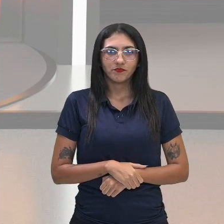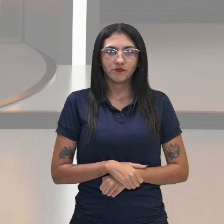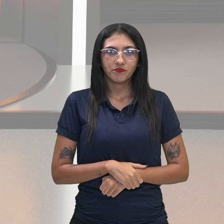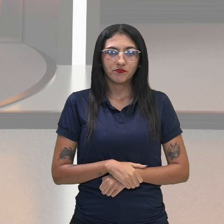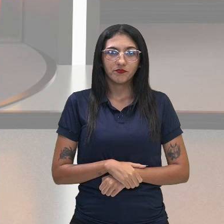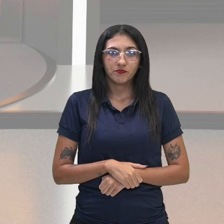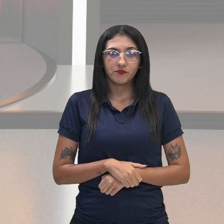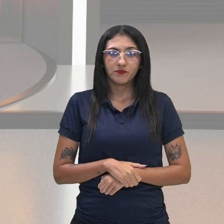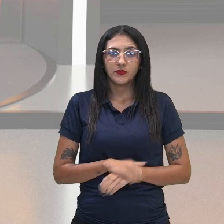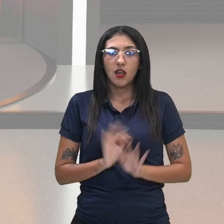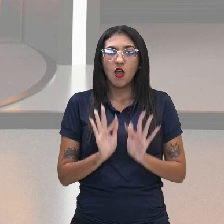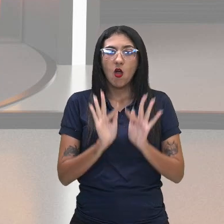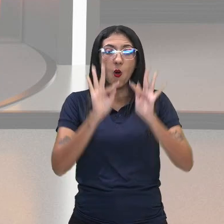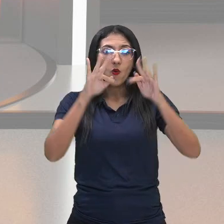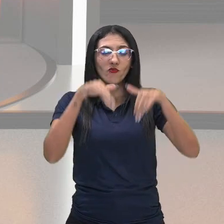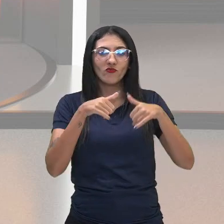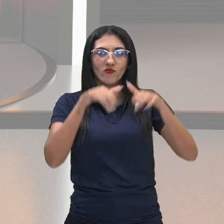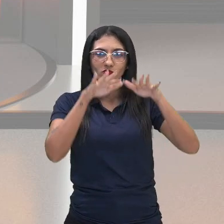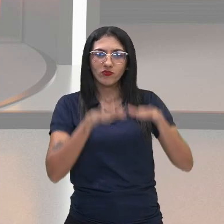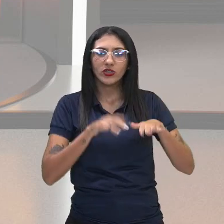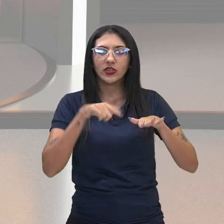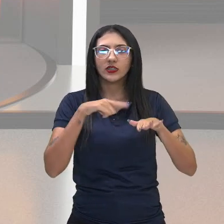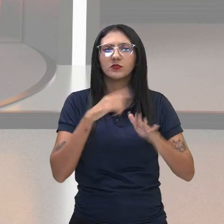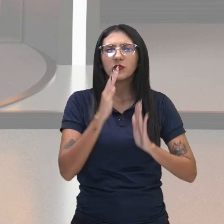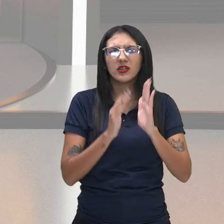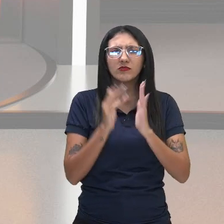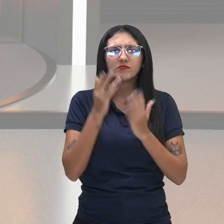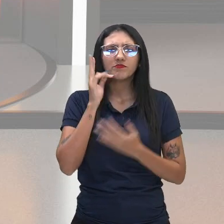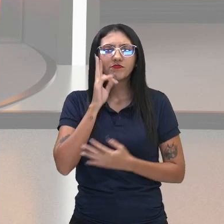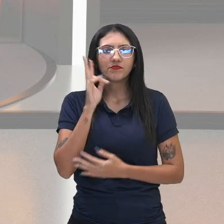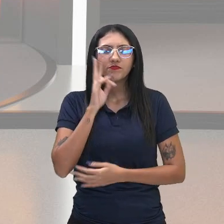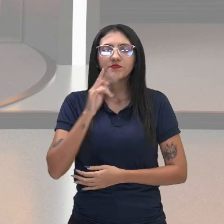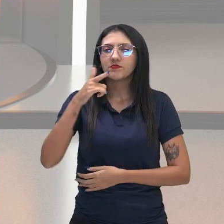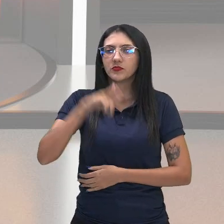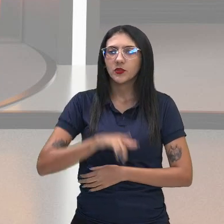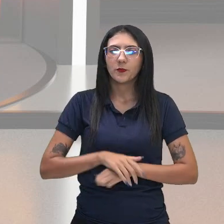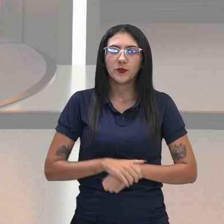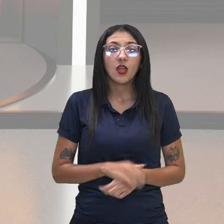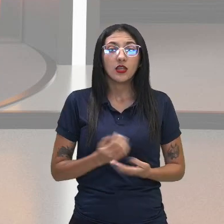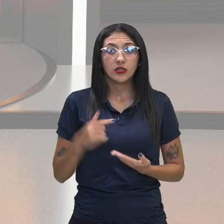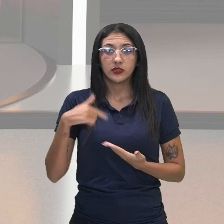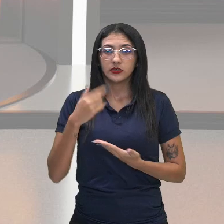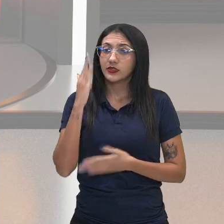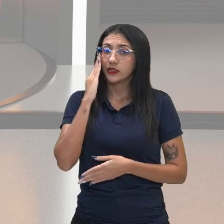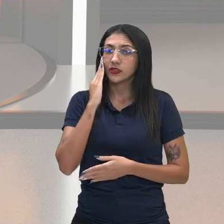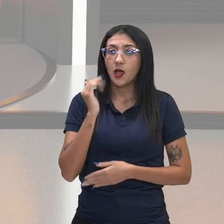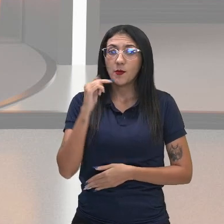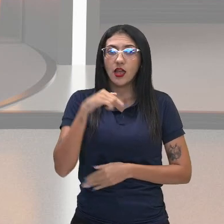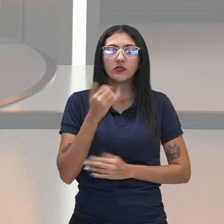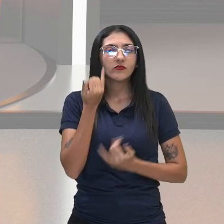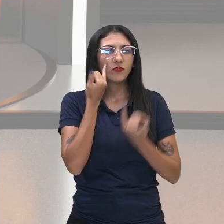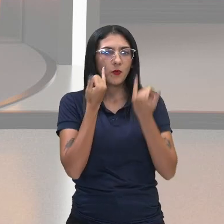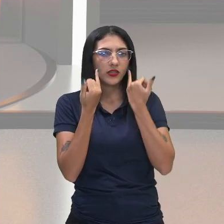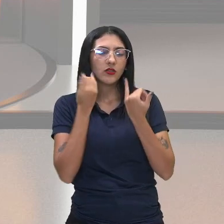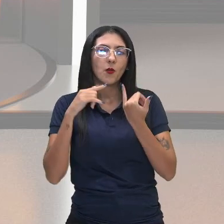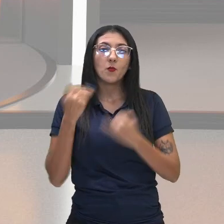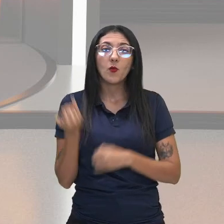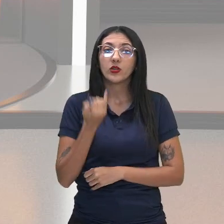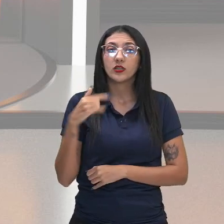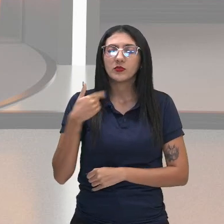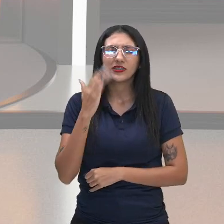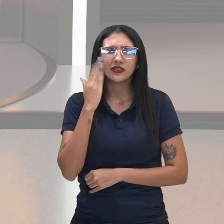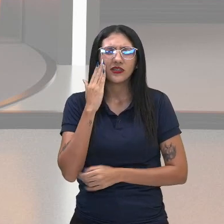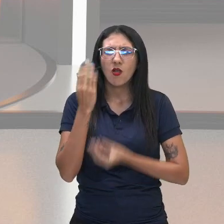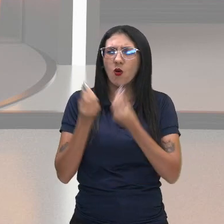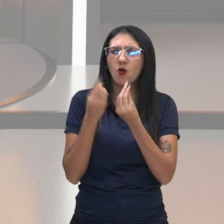urbano no início do feudalismo, recapitulando, né? Então a gente sabe que essas informações são necessárias para a gente entender o contexto